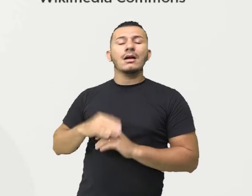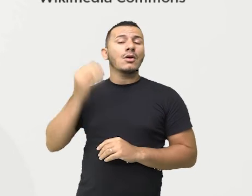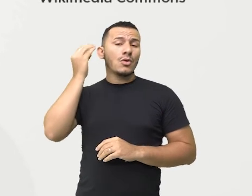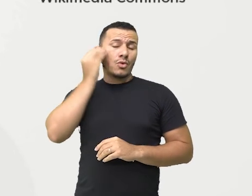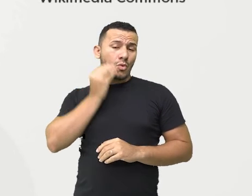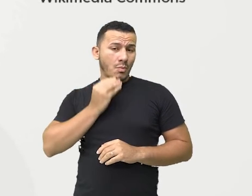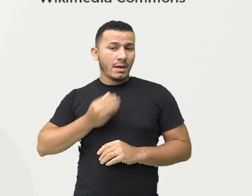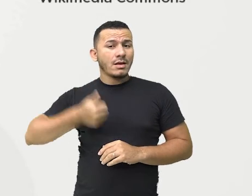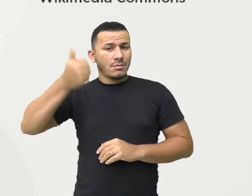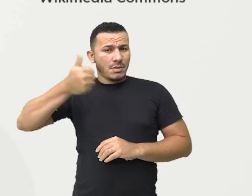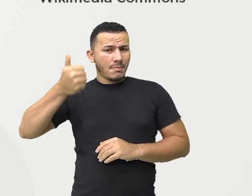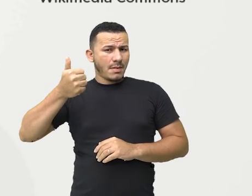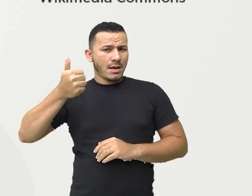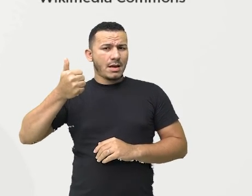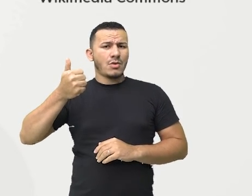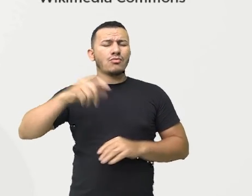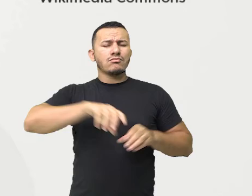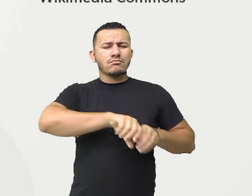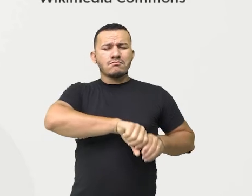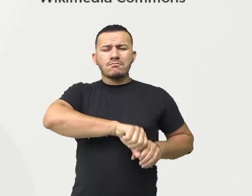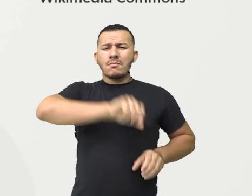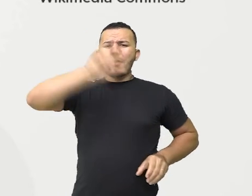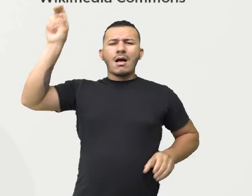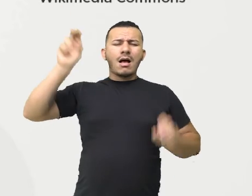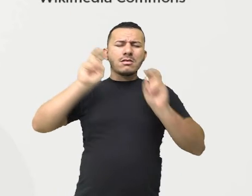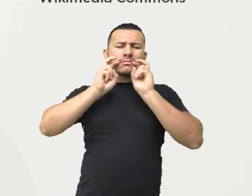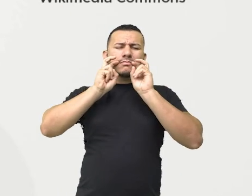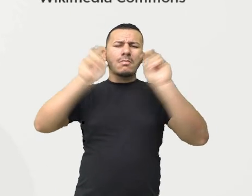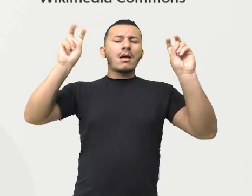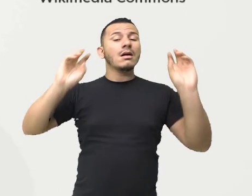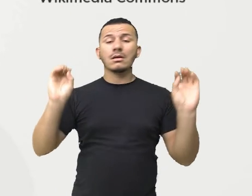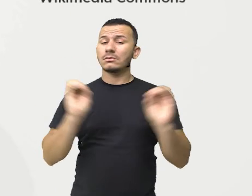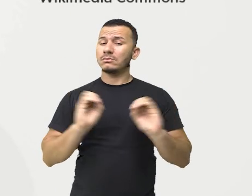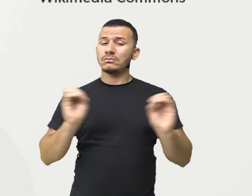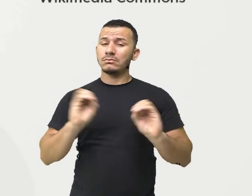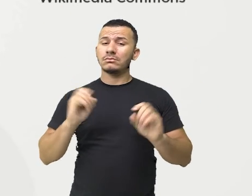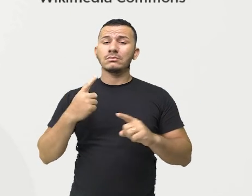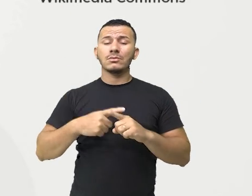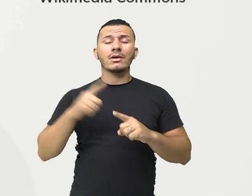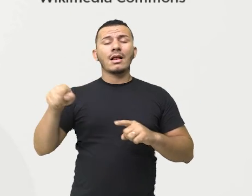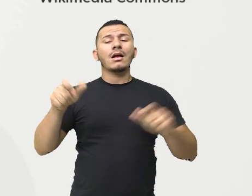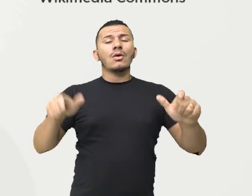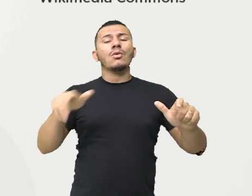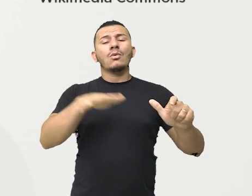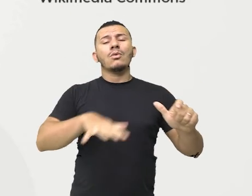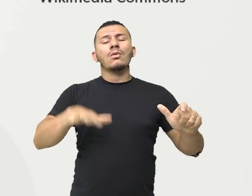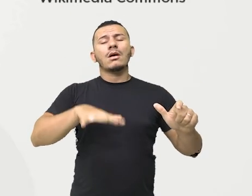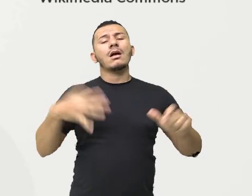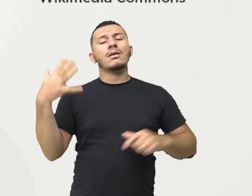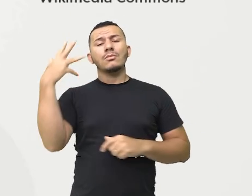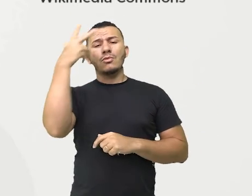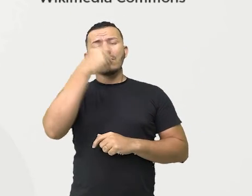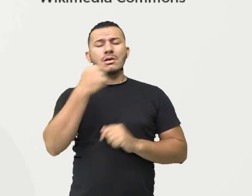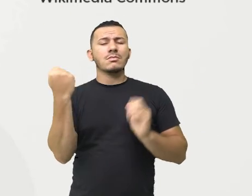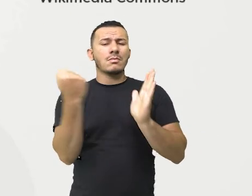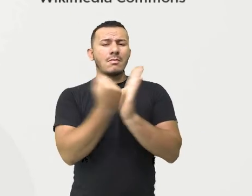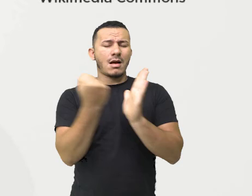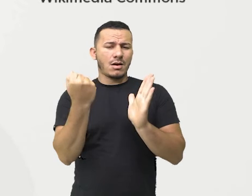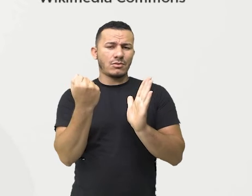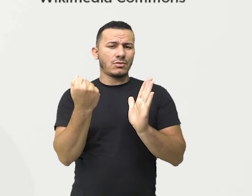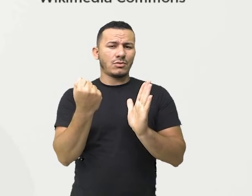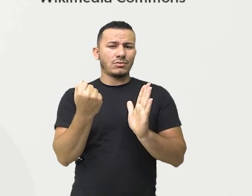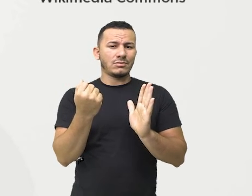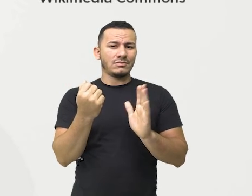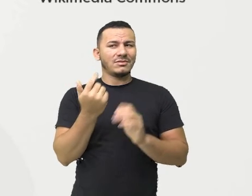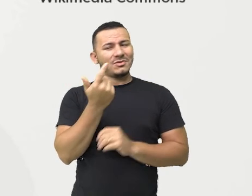independência às margens do riacho do Ipiranga por ser um lugar bonito, para um marco histórico. É